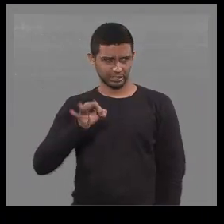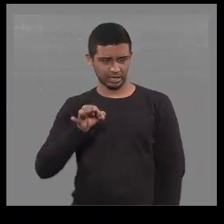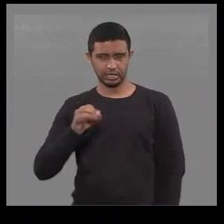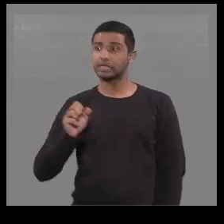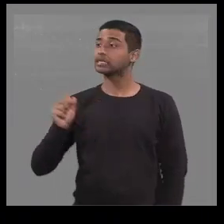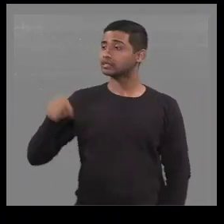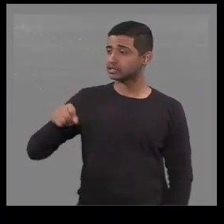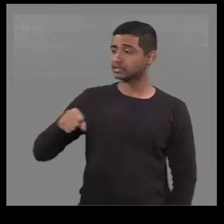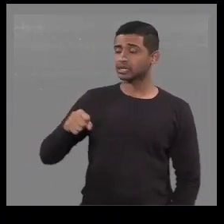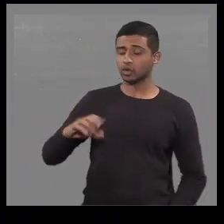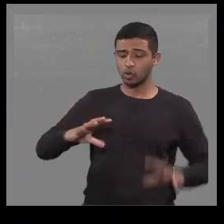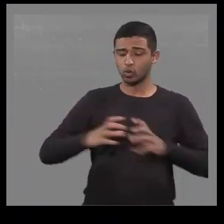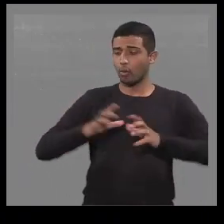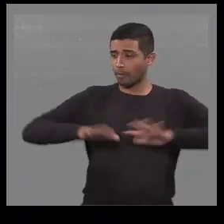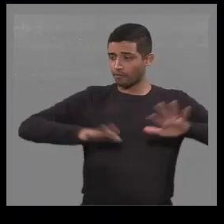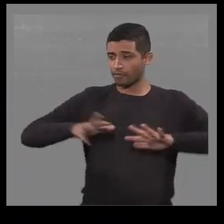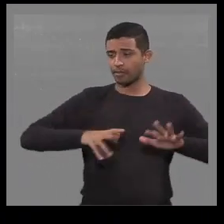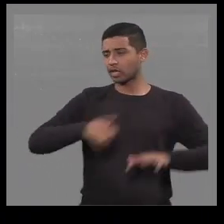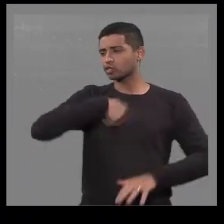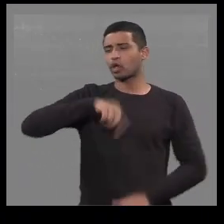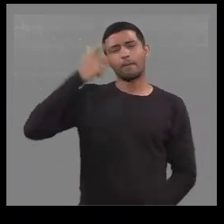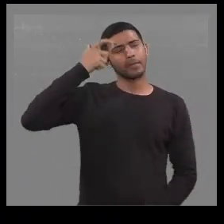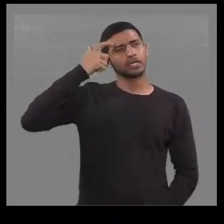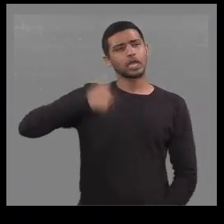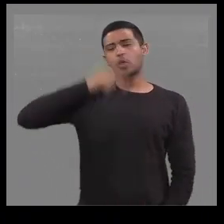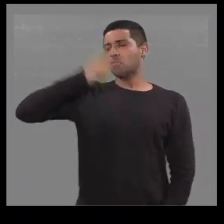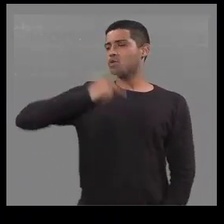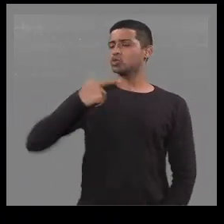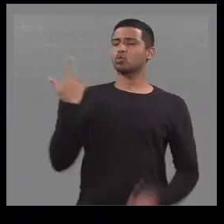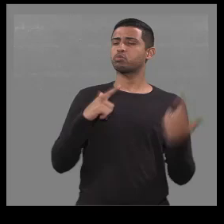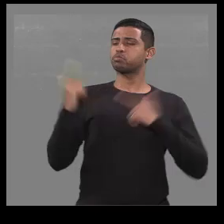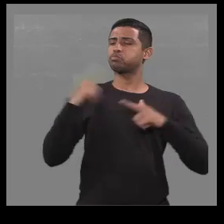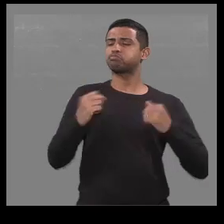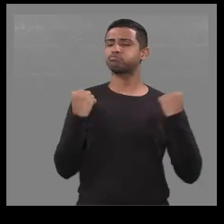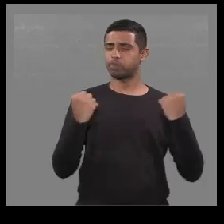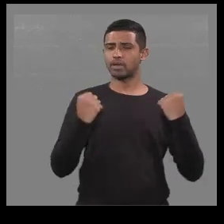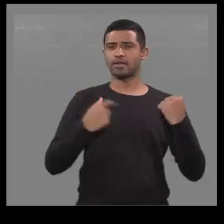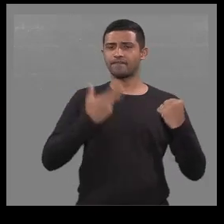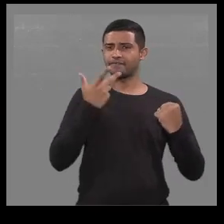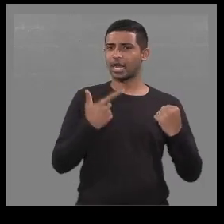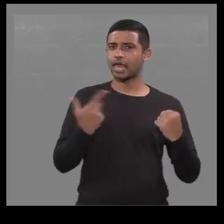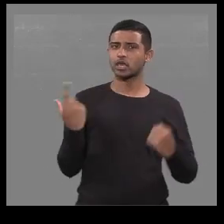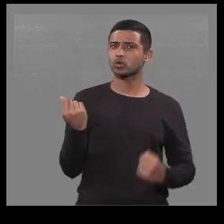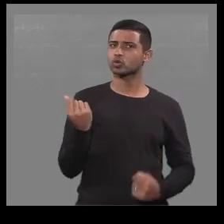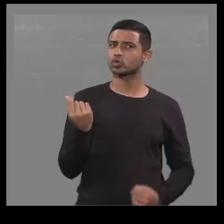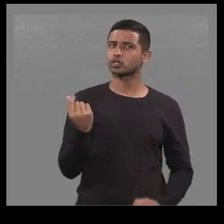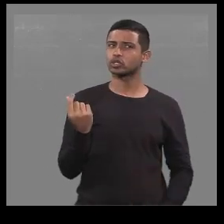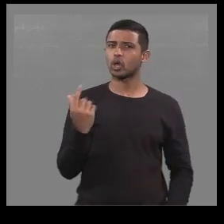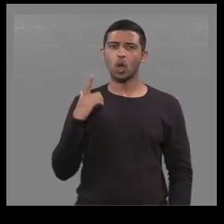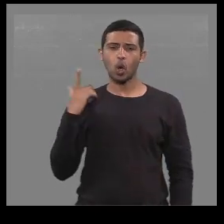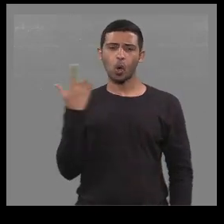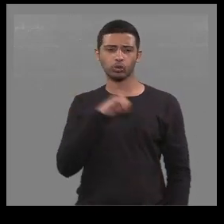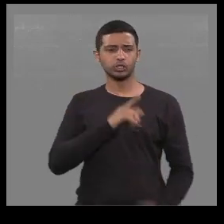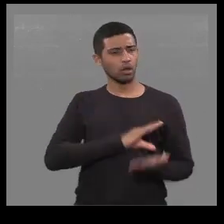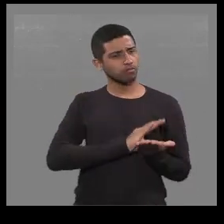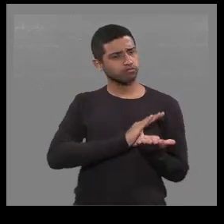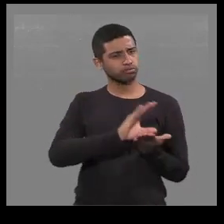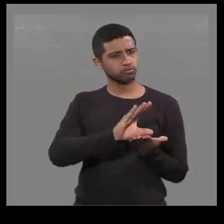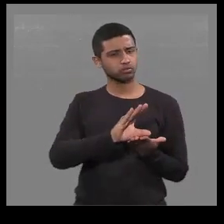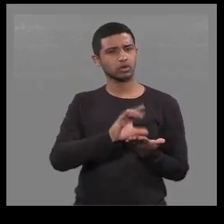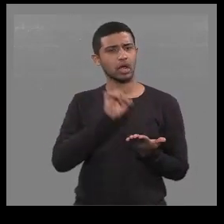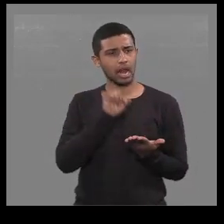realmente a nossa independência, a nossa autonomia, que com digamos, a nossa riqueza, a gente